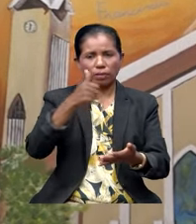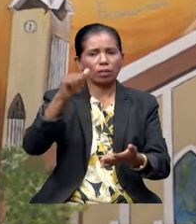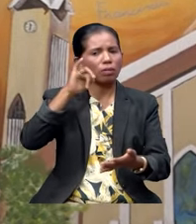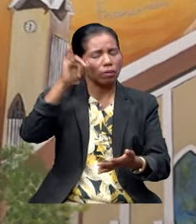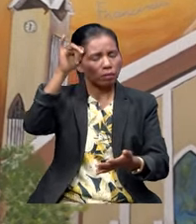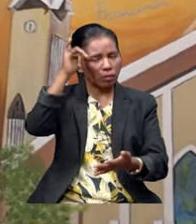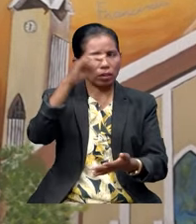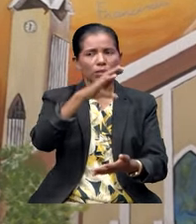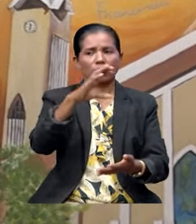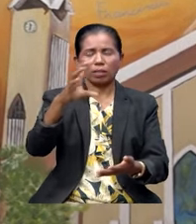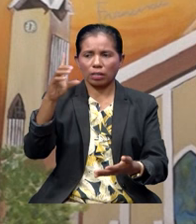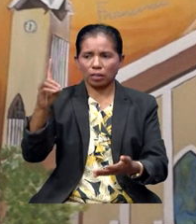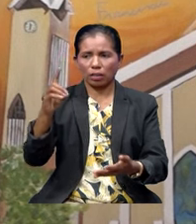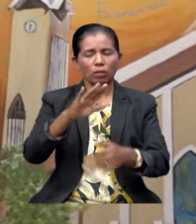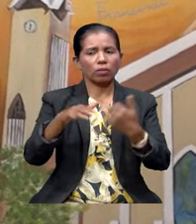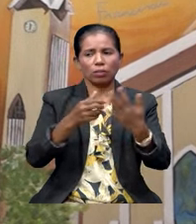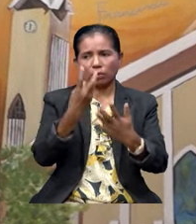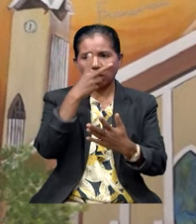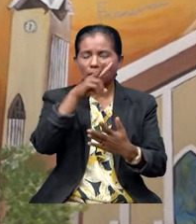se siri e me te acompanha.